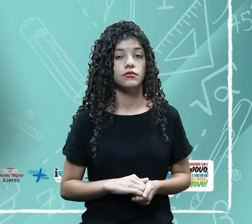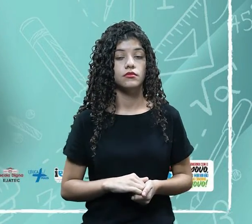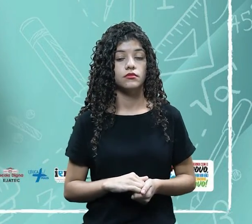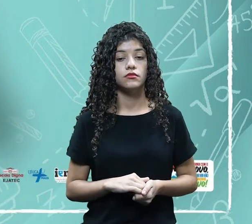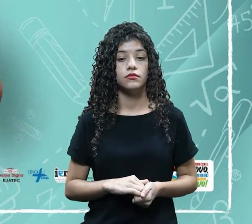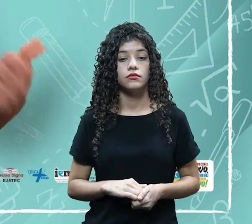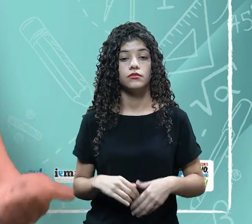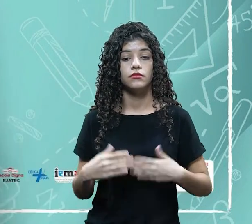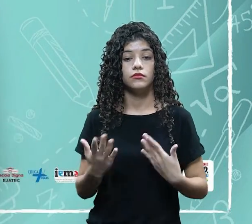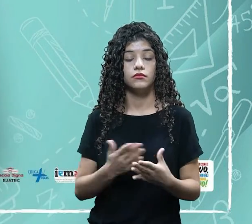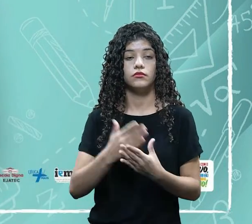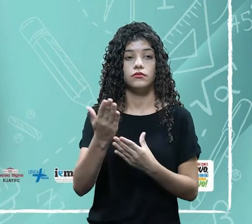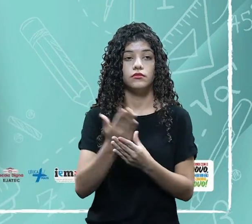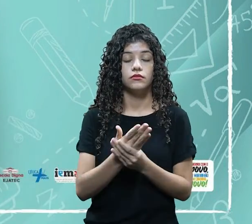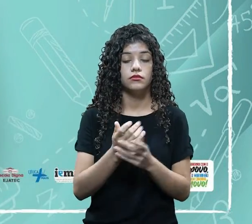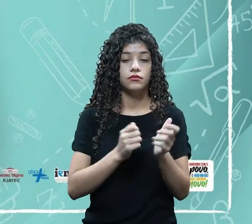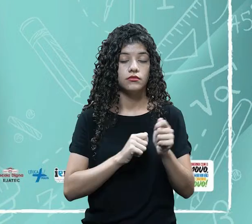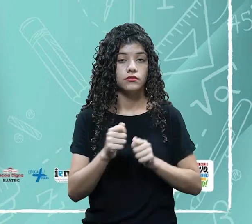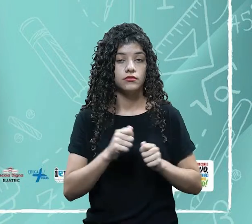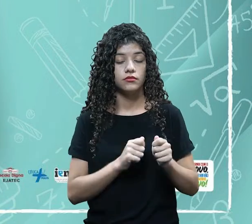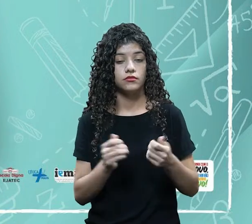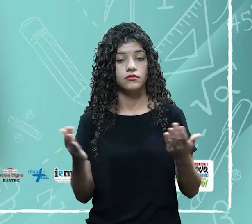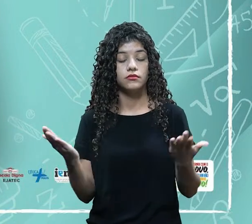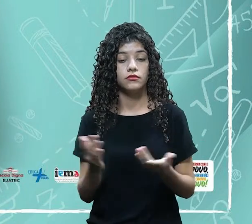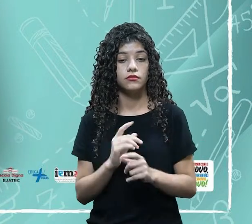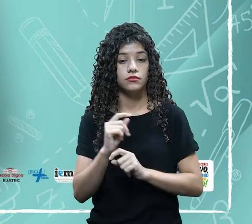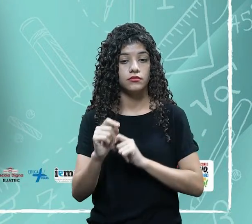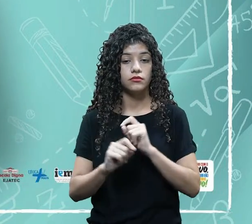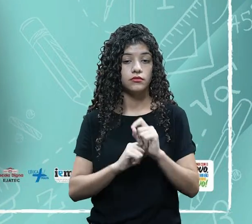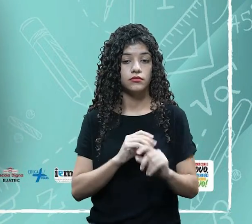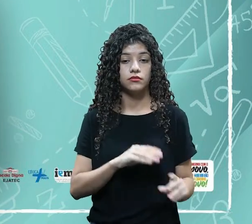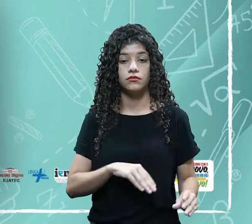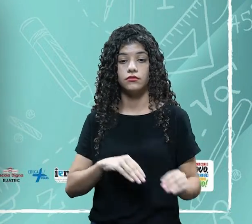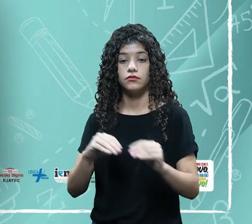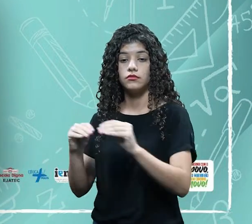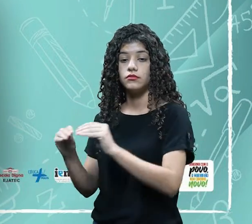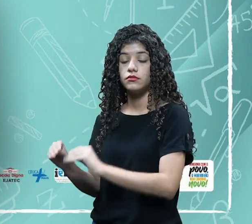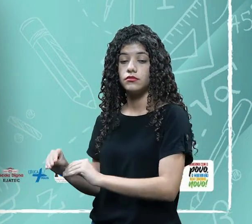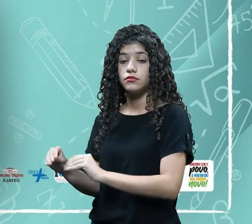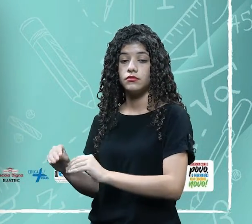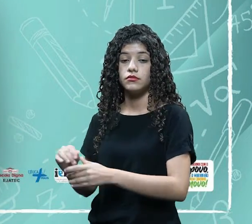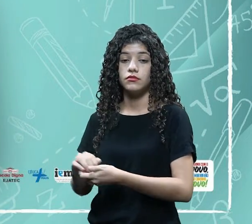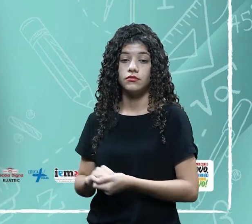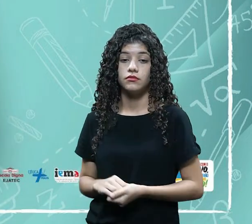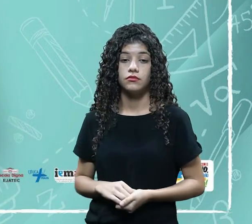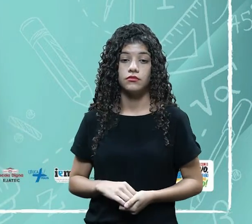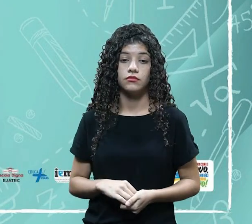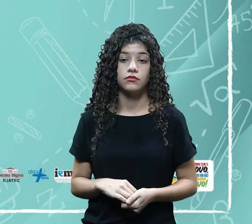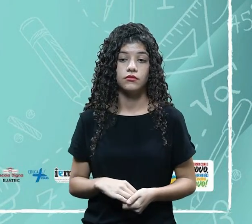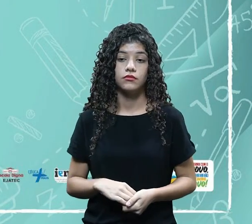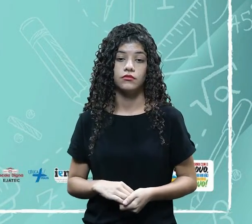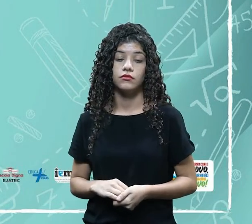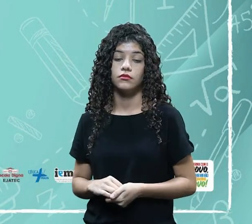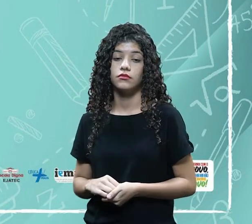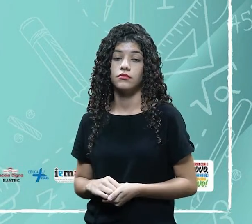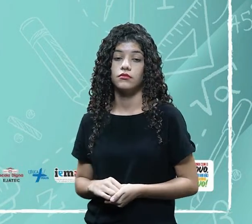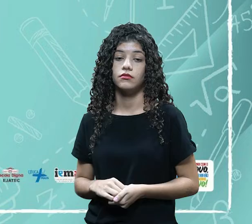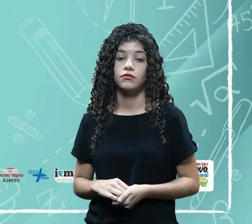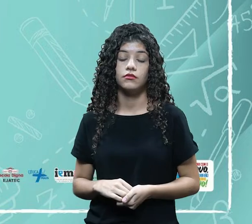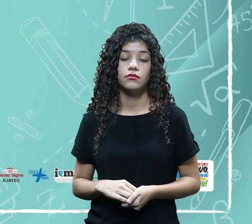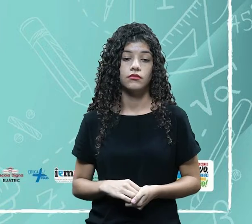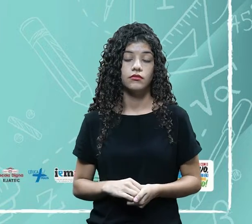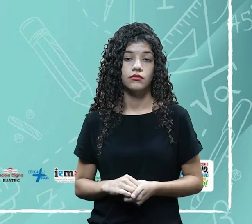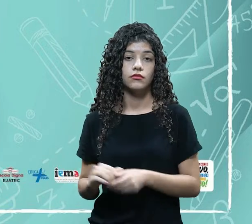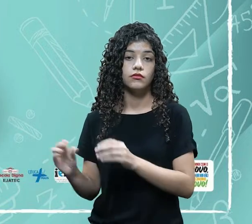para incorporar um processo administrativo, pessoal, ele vai ser encaminhado para o setor vai voltar para o protocolo para que